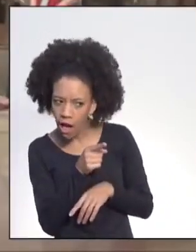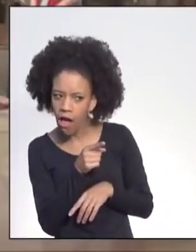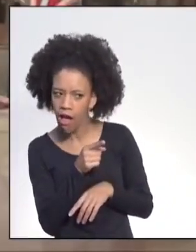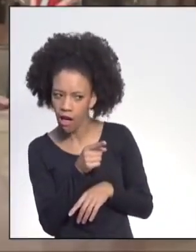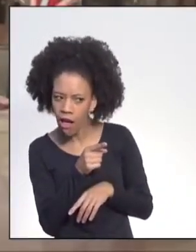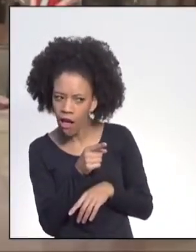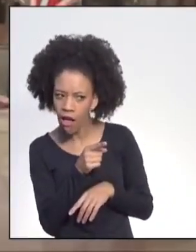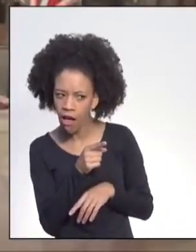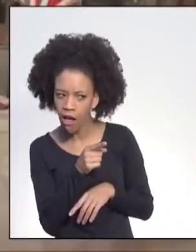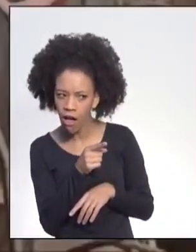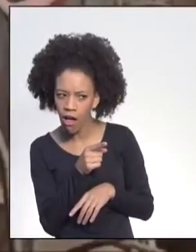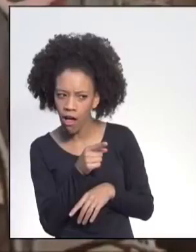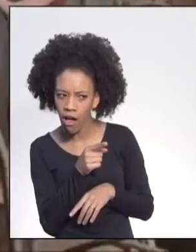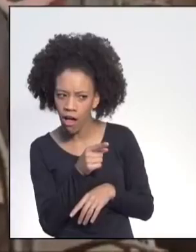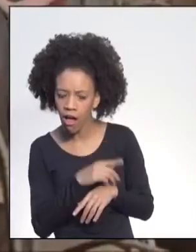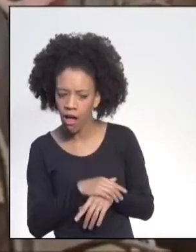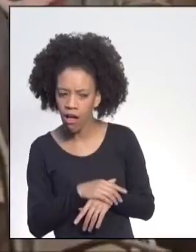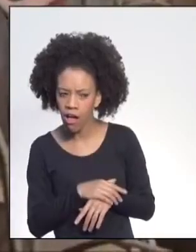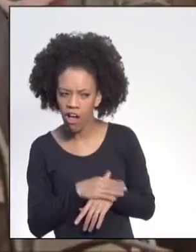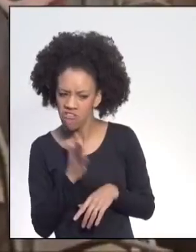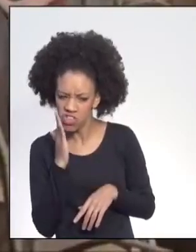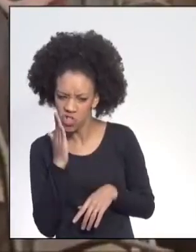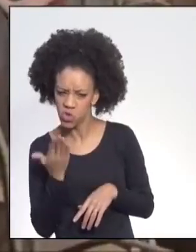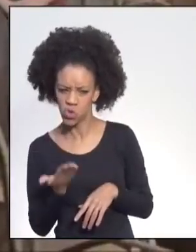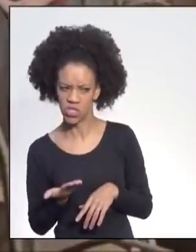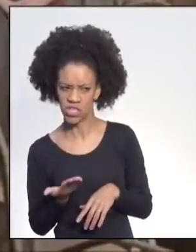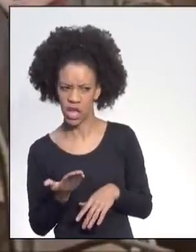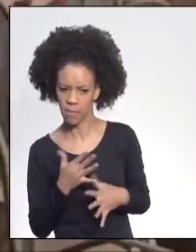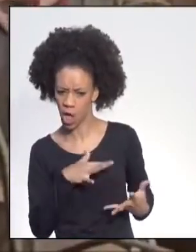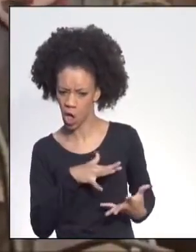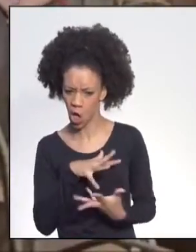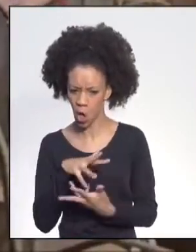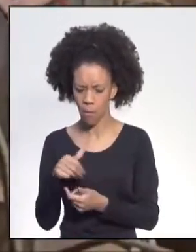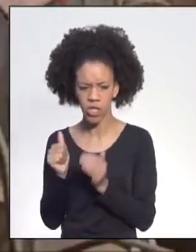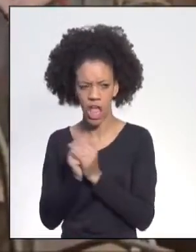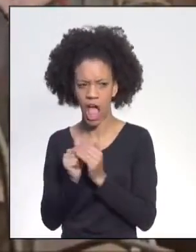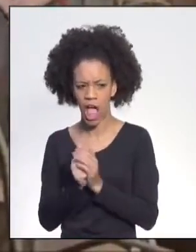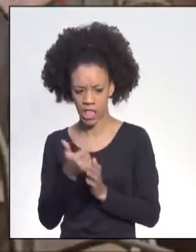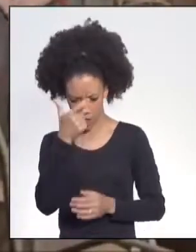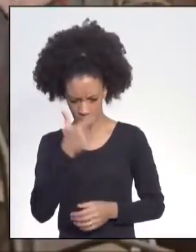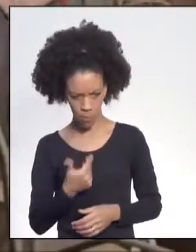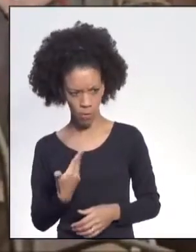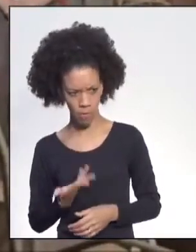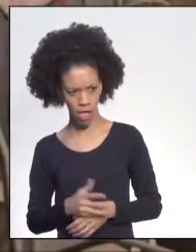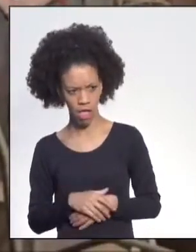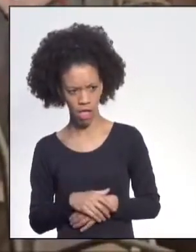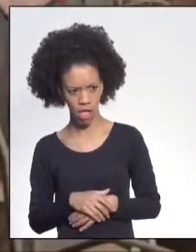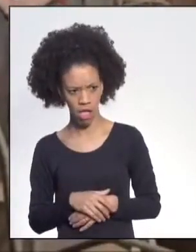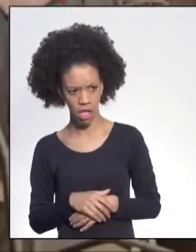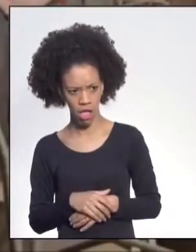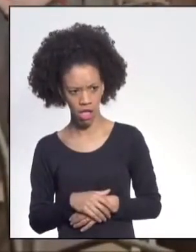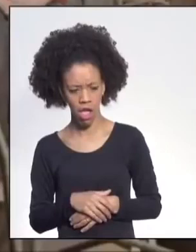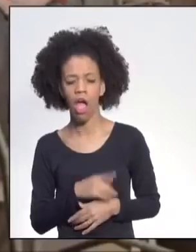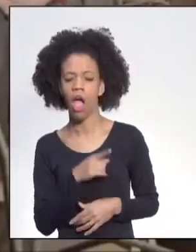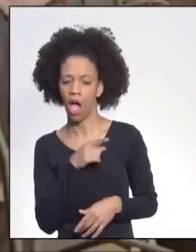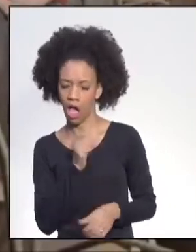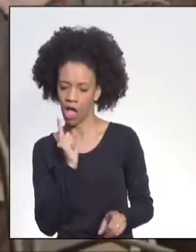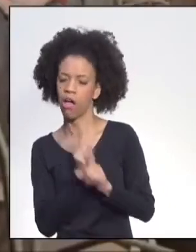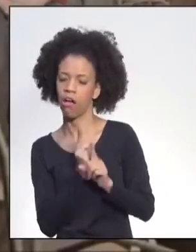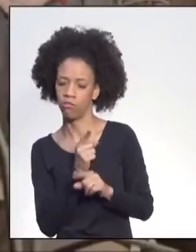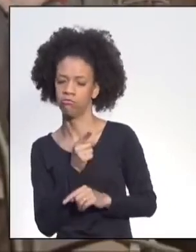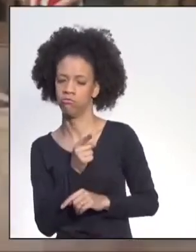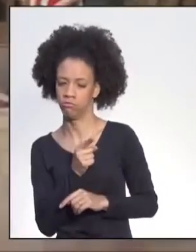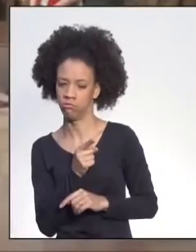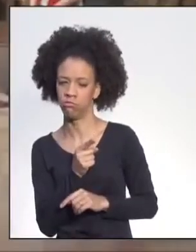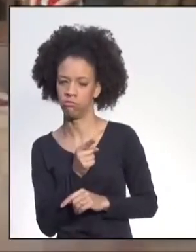monde prie partout sur cette terre pour moi? Você não sabe que no mundo inteiro as pessoas rezam por mim? On se verra. A gente vai se encontrar.